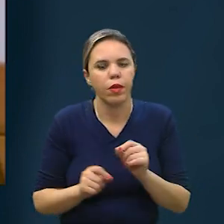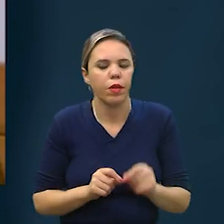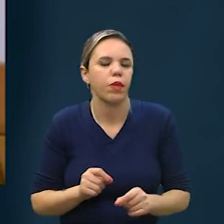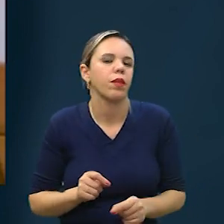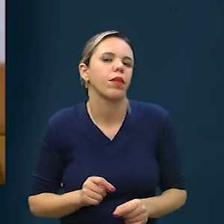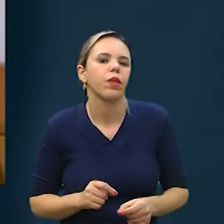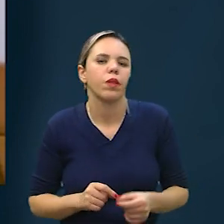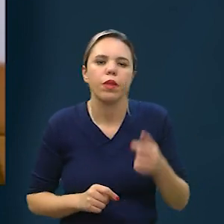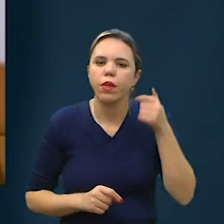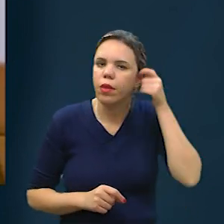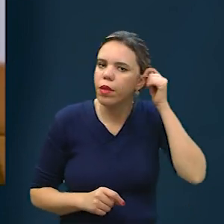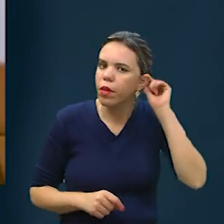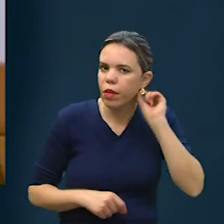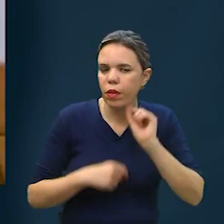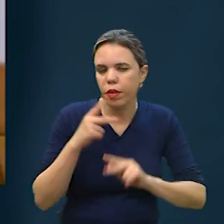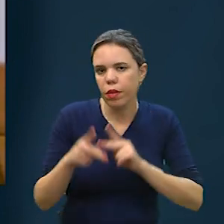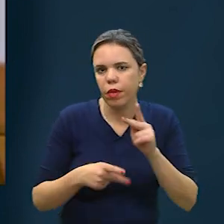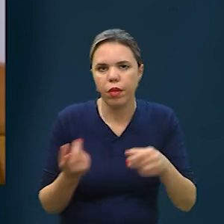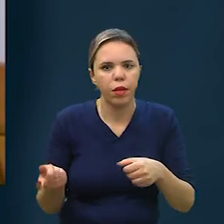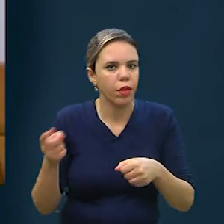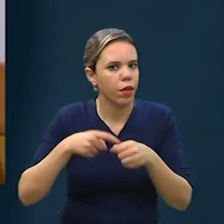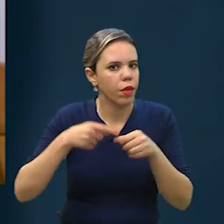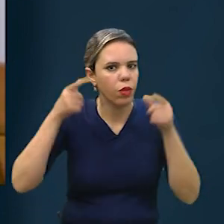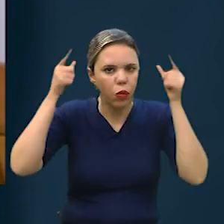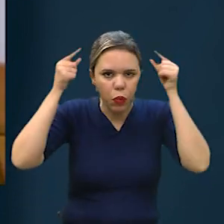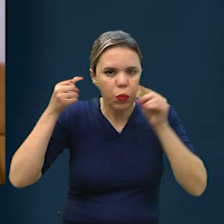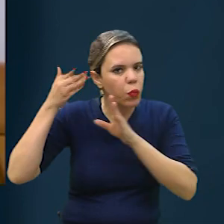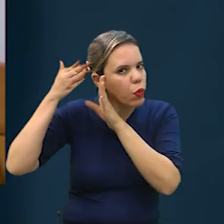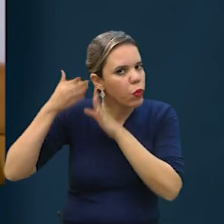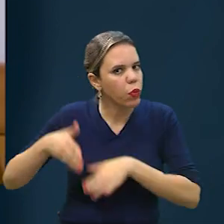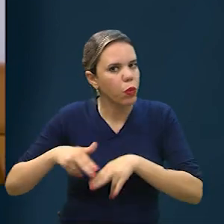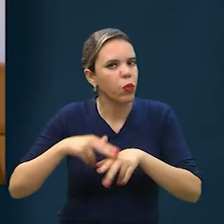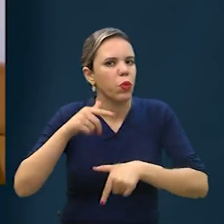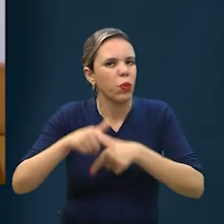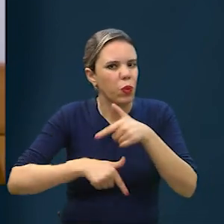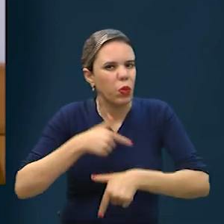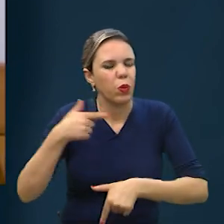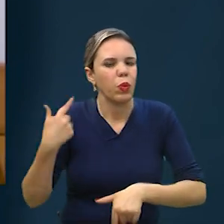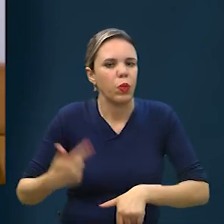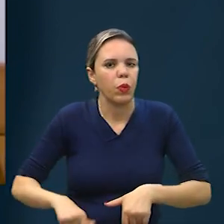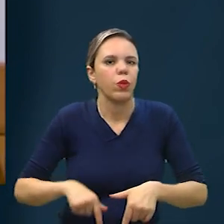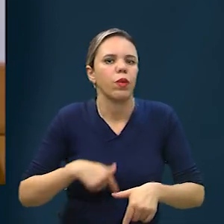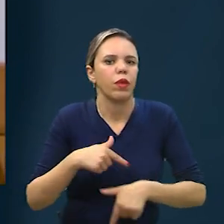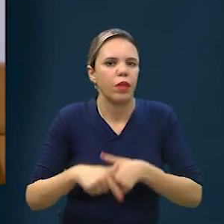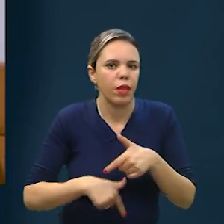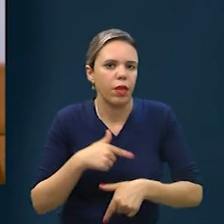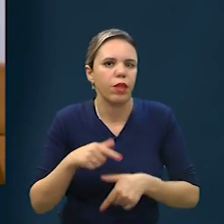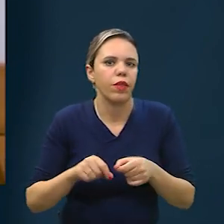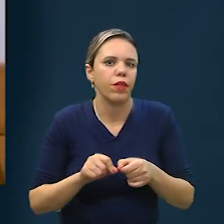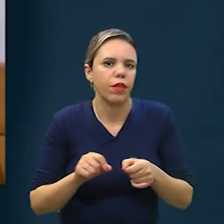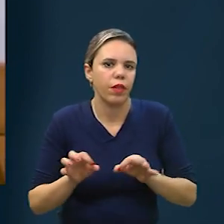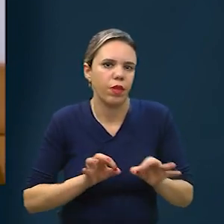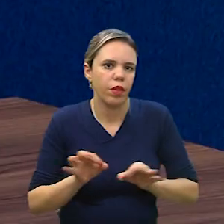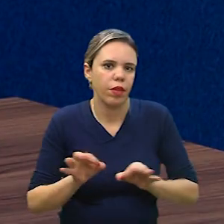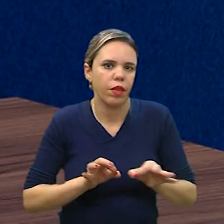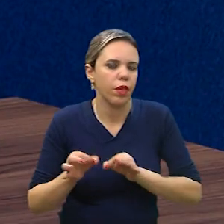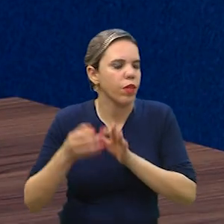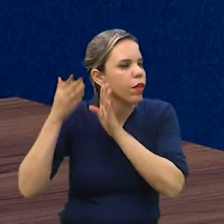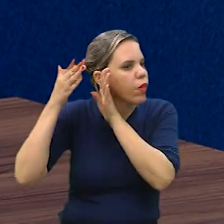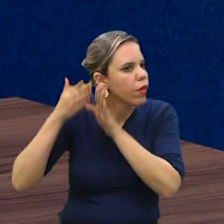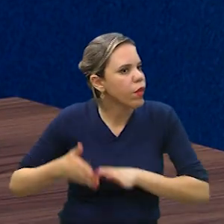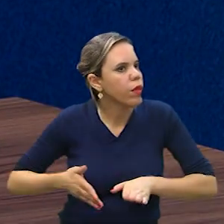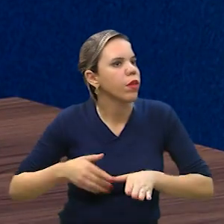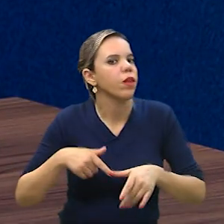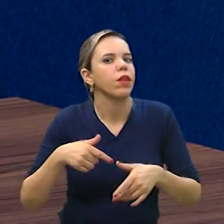que o pessoal não vai voltar para o alisamento, até mesmo por conta do trabalho do alisamento, né? Todo um trabalho de